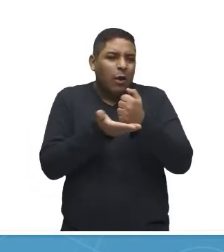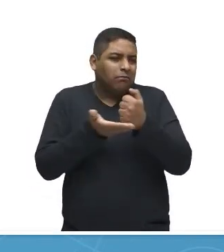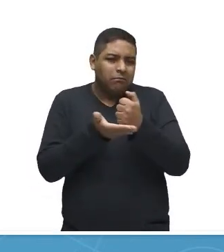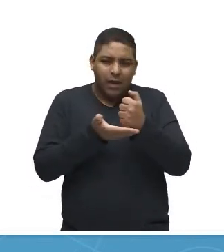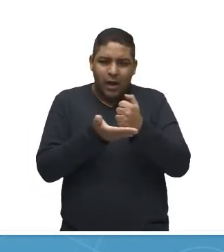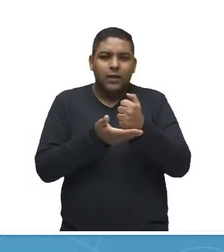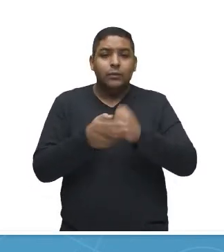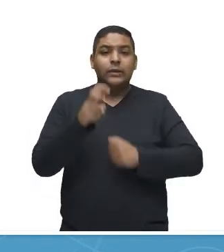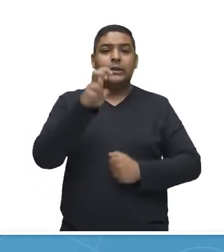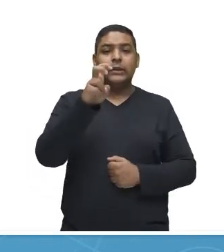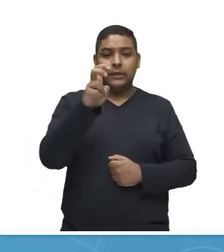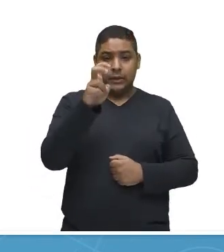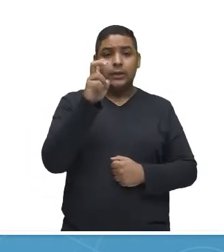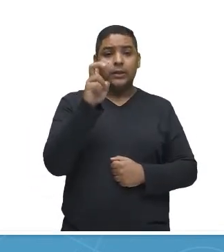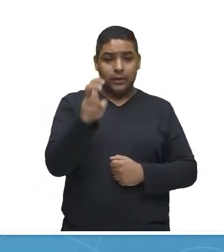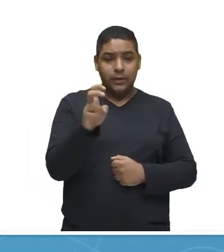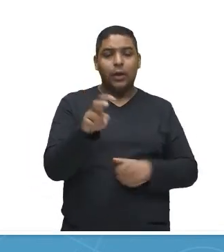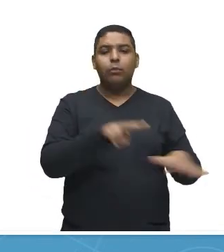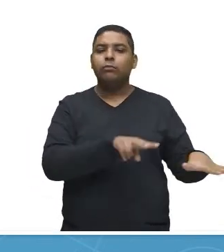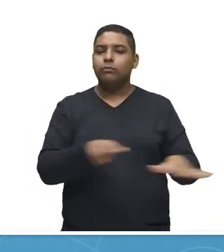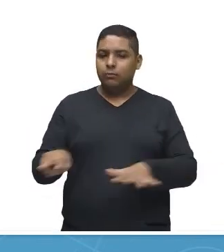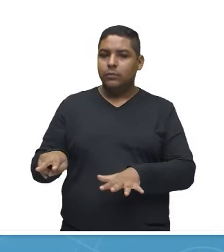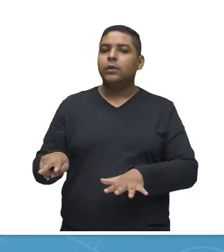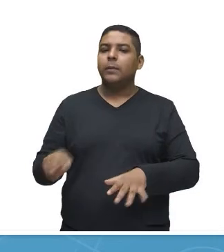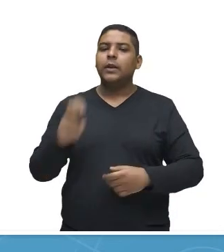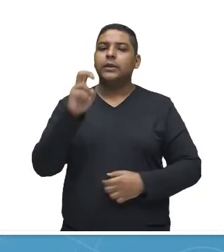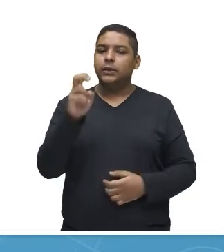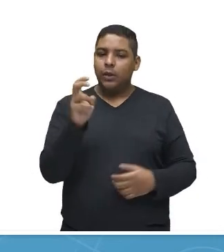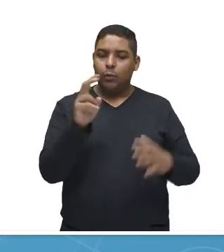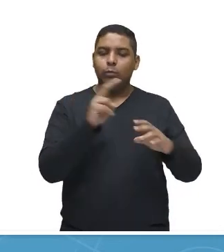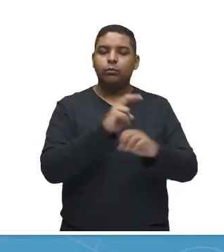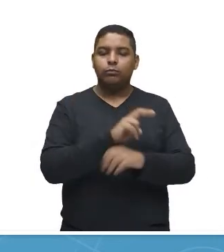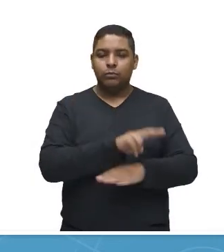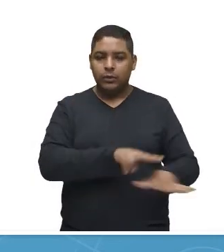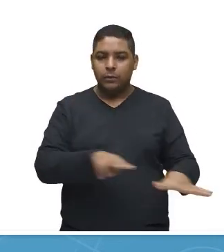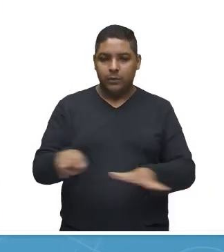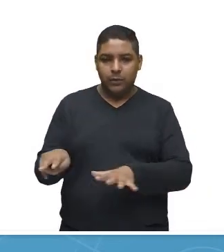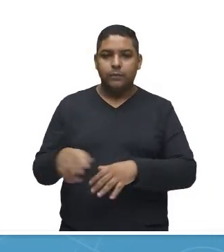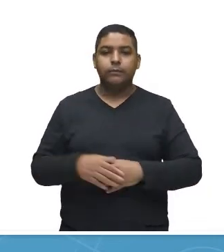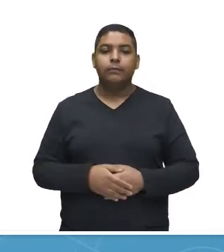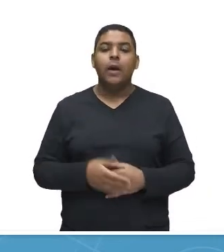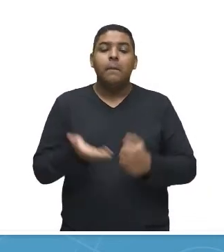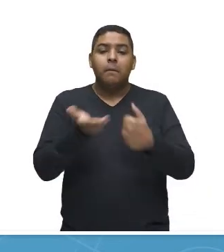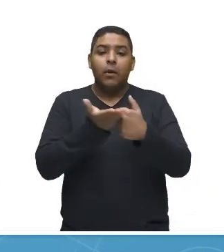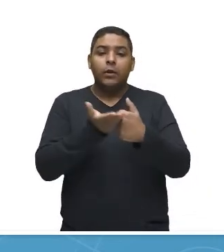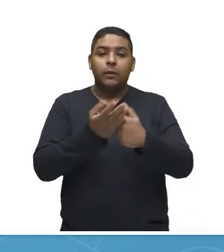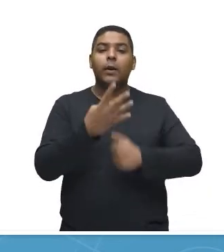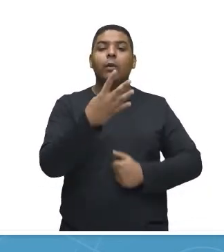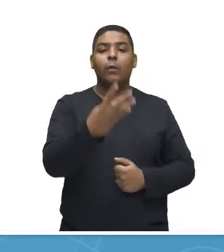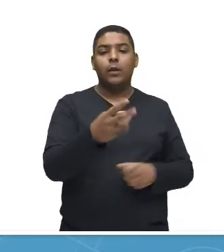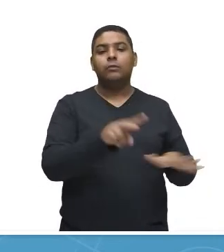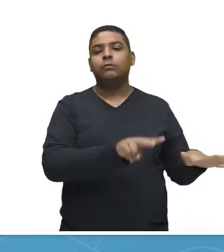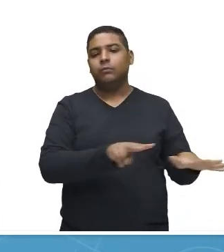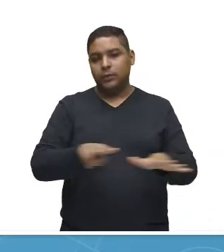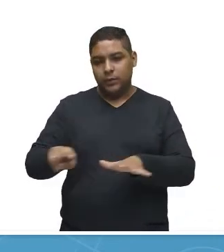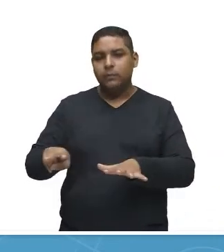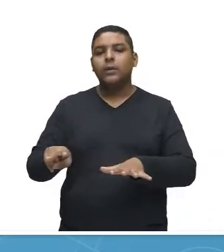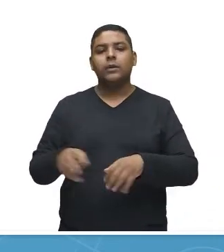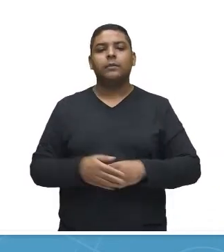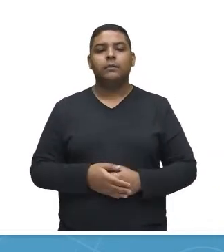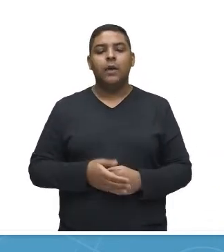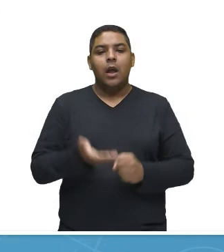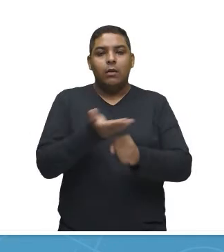ela tem que fazer 5 vezes por semana. De intensidade moderada, 4 vezes na semana. De